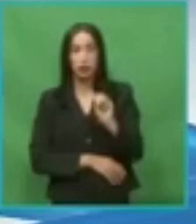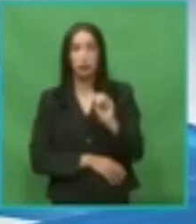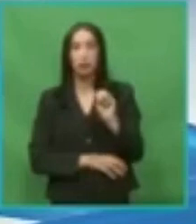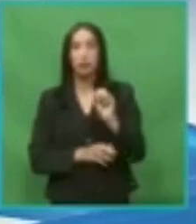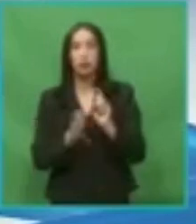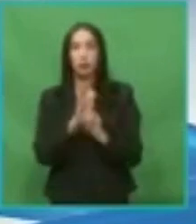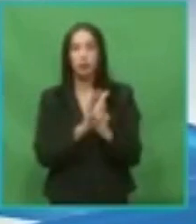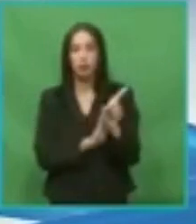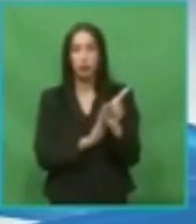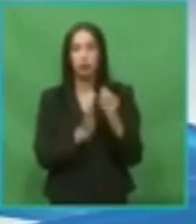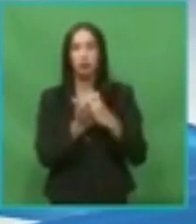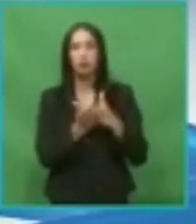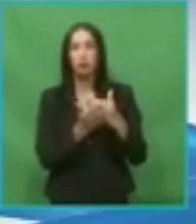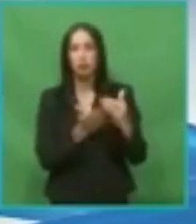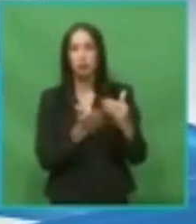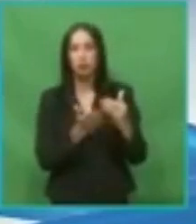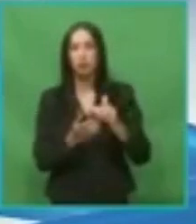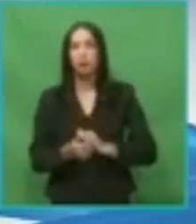começando a partir de agora.